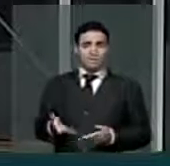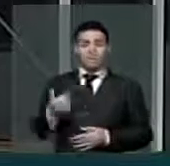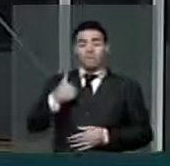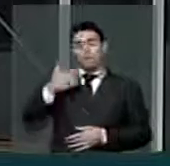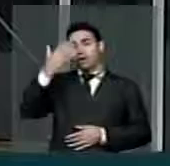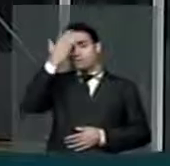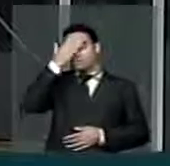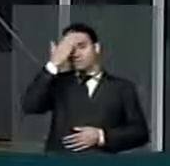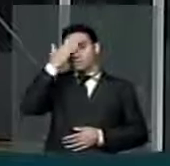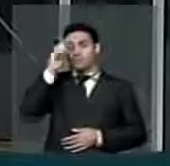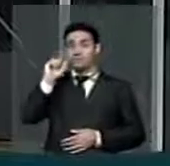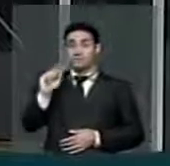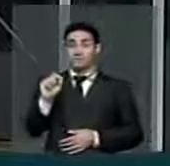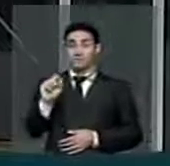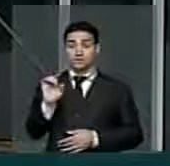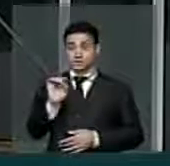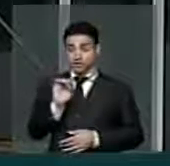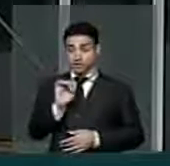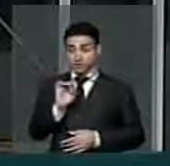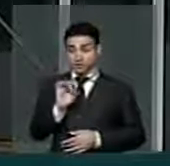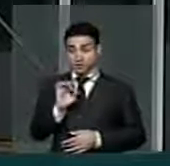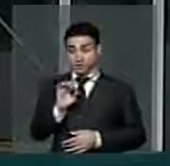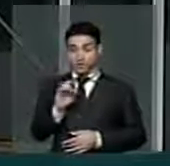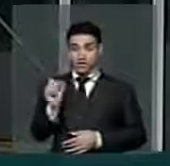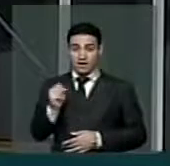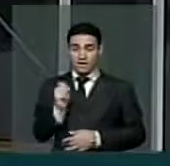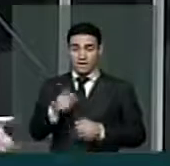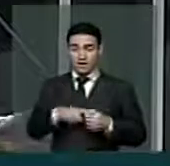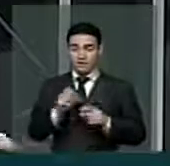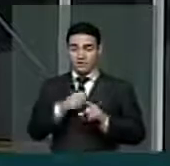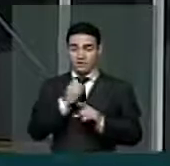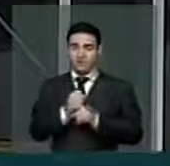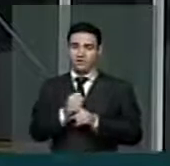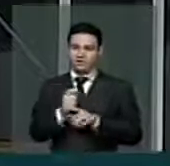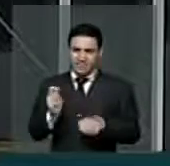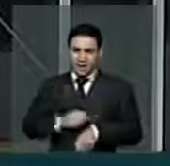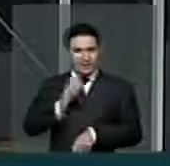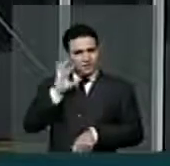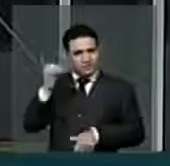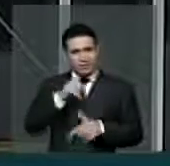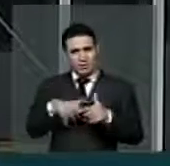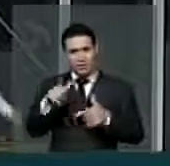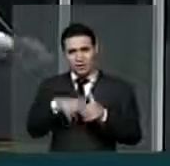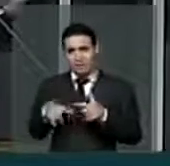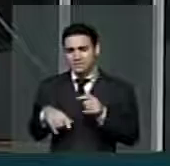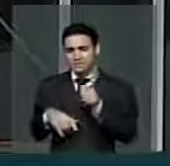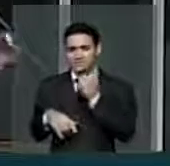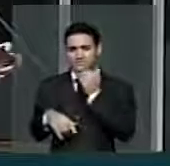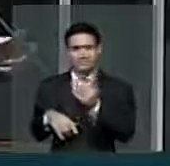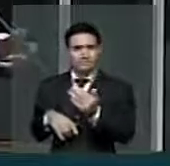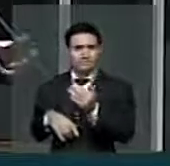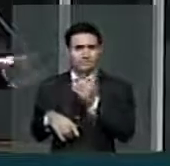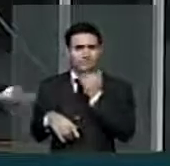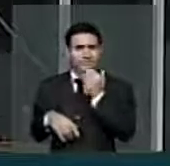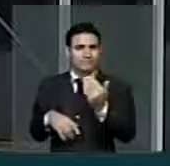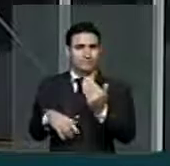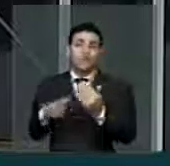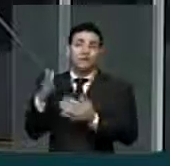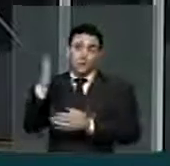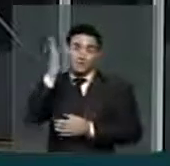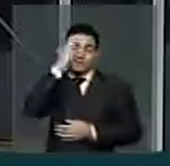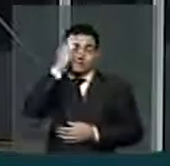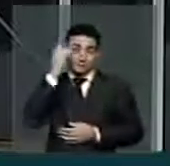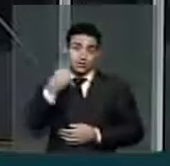que isso por si só não corrige o problema, não resolve o problema. Eu entendo que